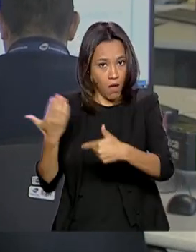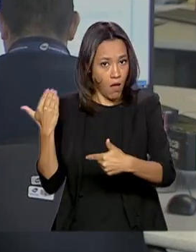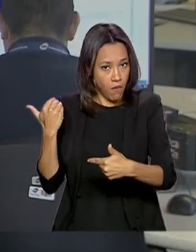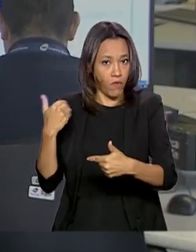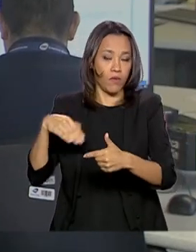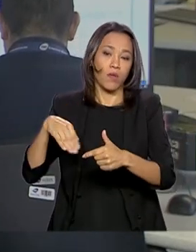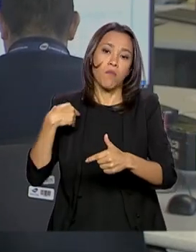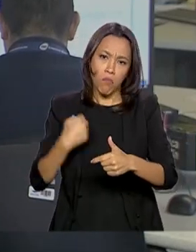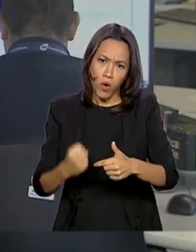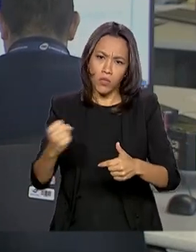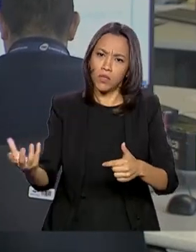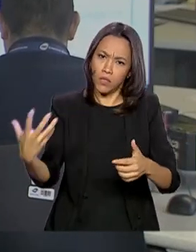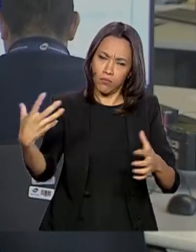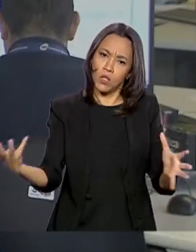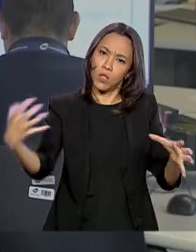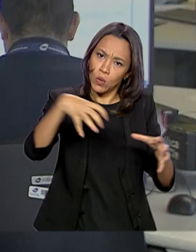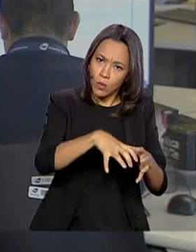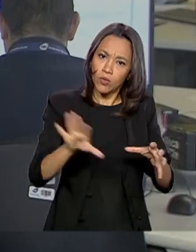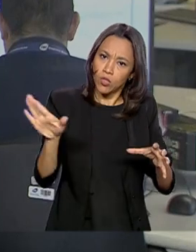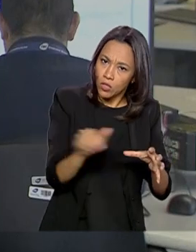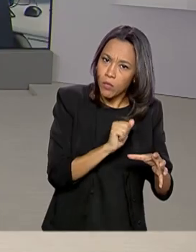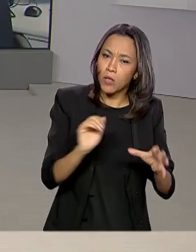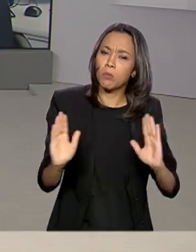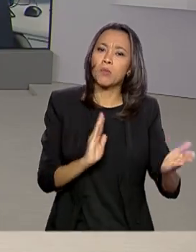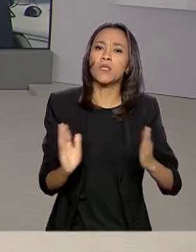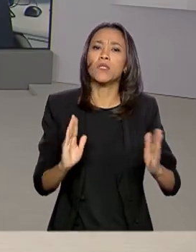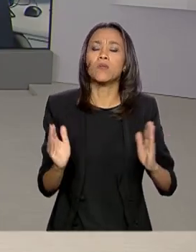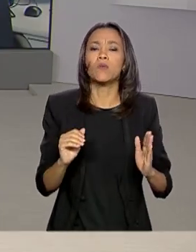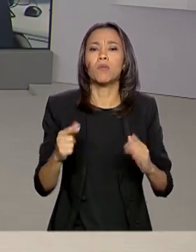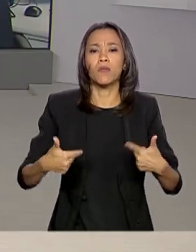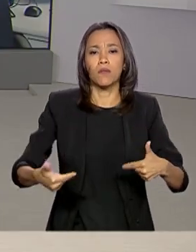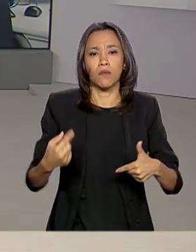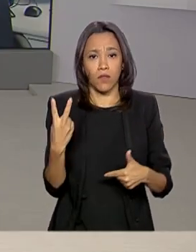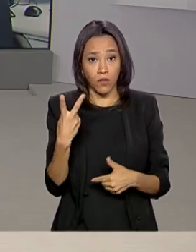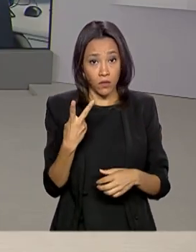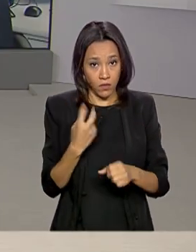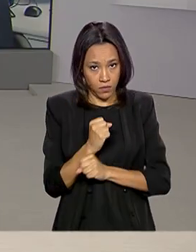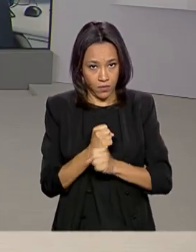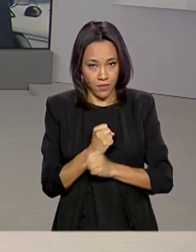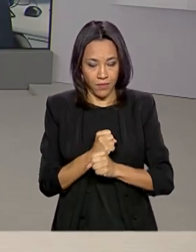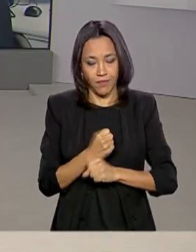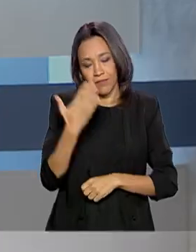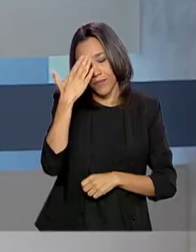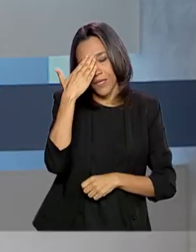projeto pelo período máximo de 2 anos, Renata. Tá certo, Alessandro. Obrigada pelas suas informações.